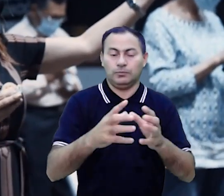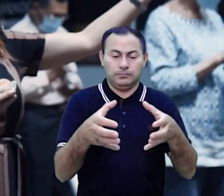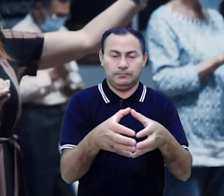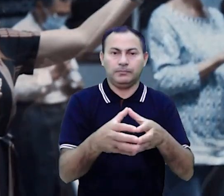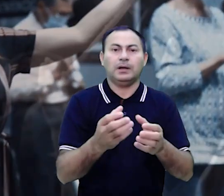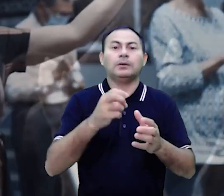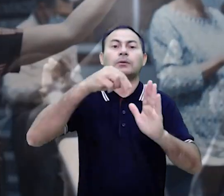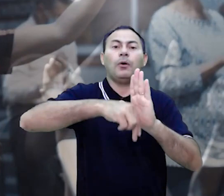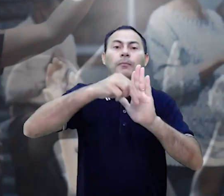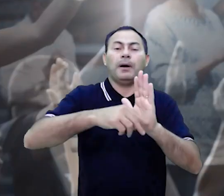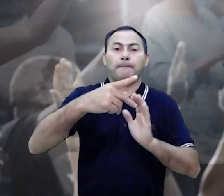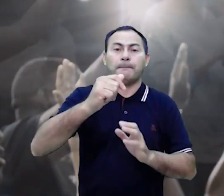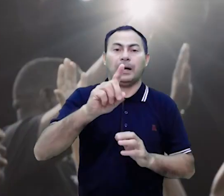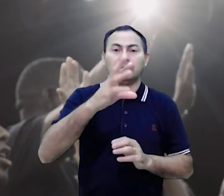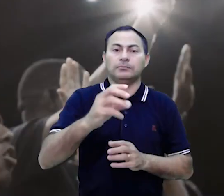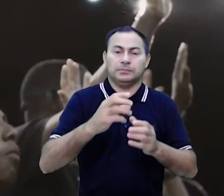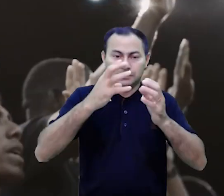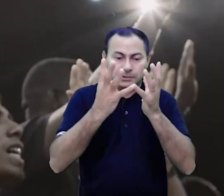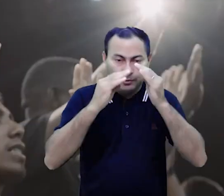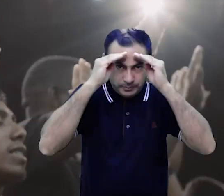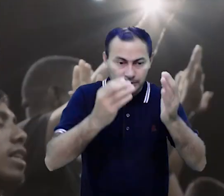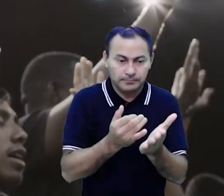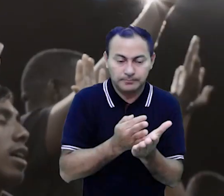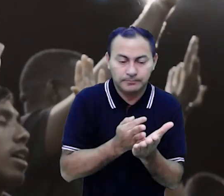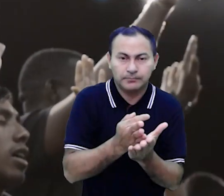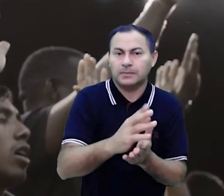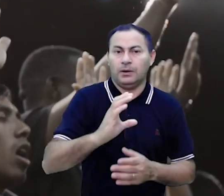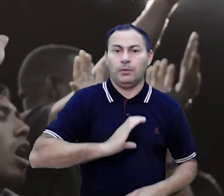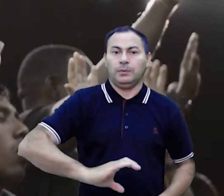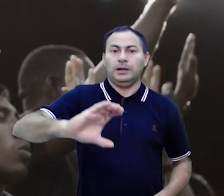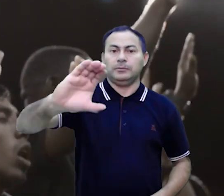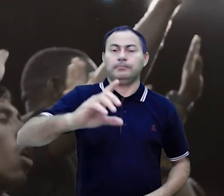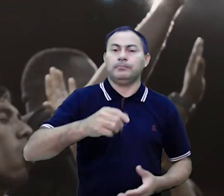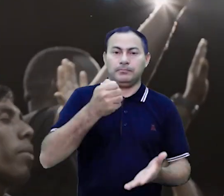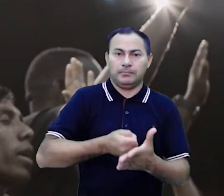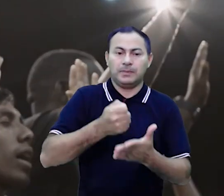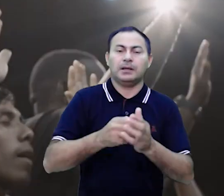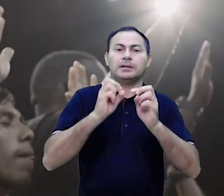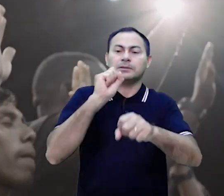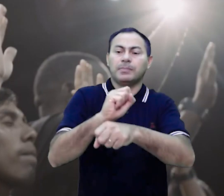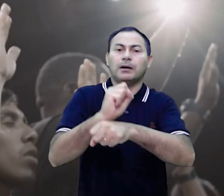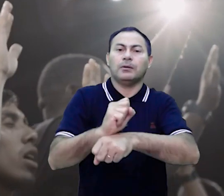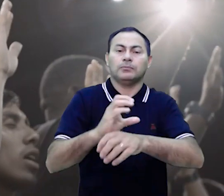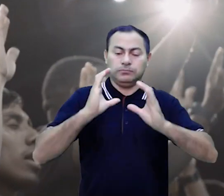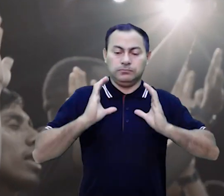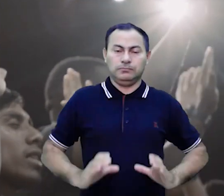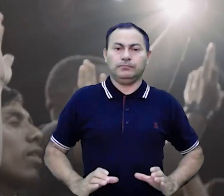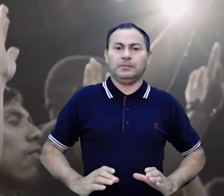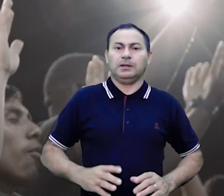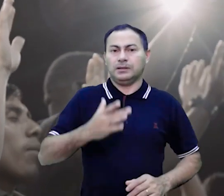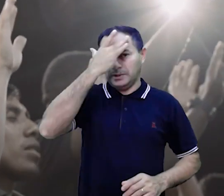igreja que não tiver um conjunto de normas e padrões para serem seguidos não é uma igreja muito confiável. Devemos esperar um